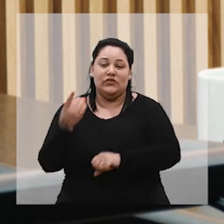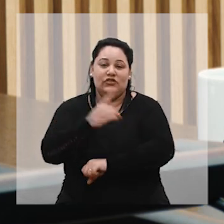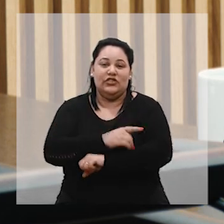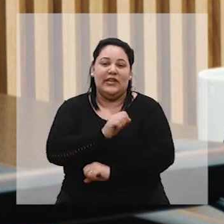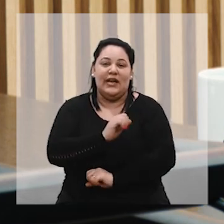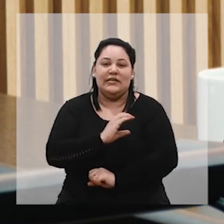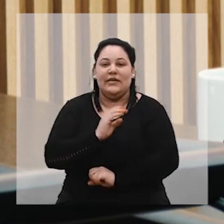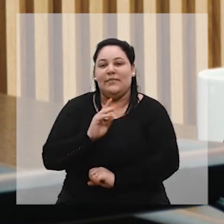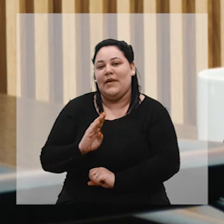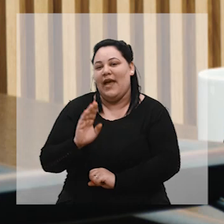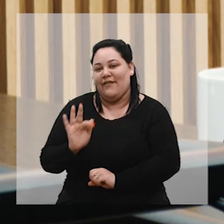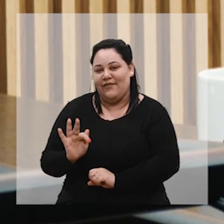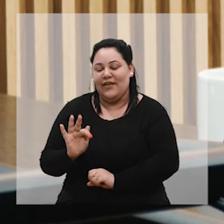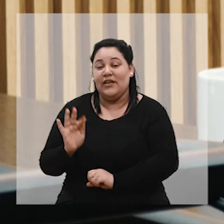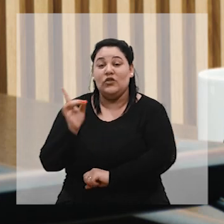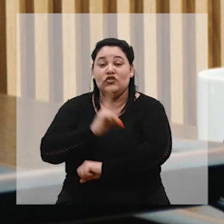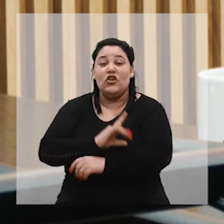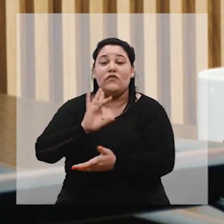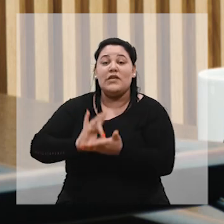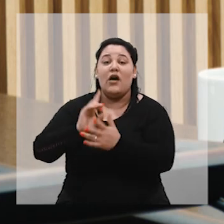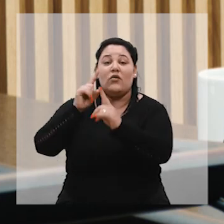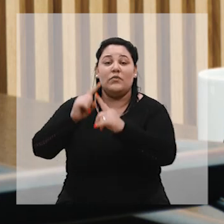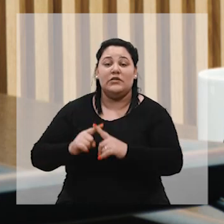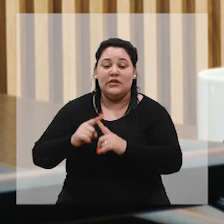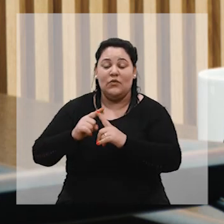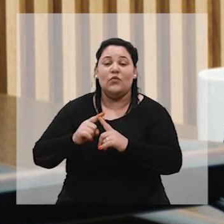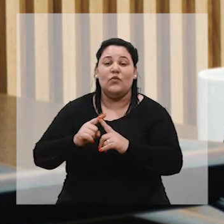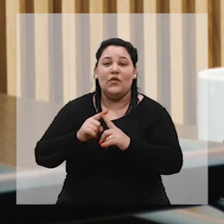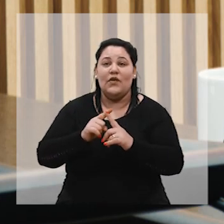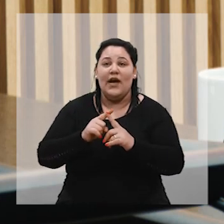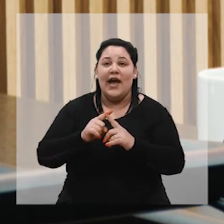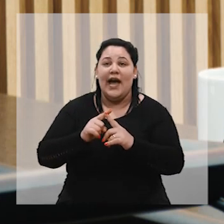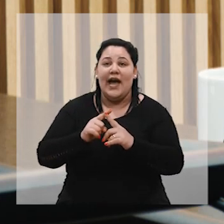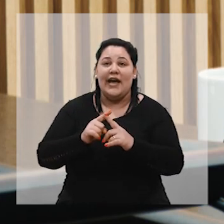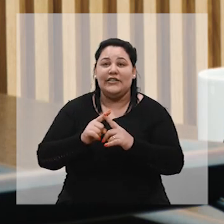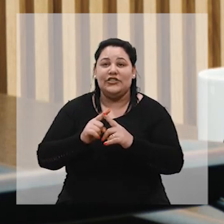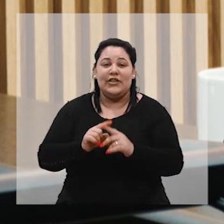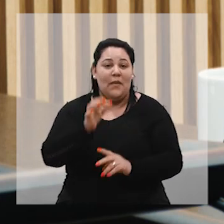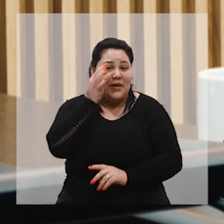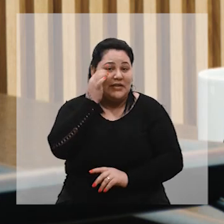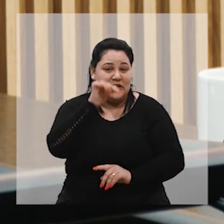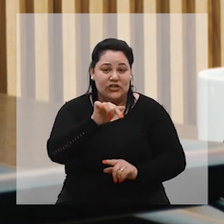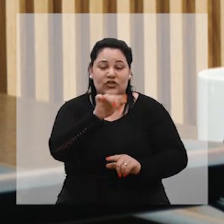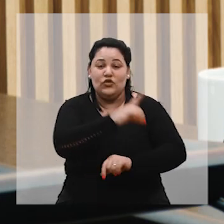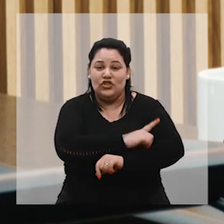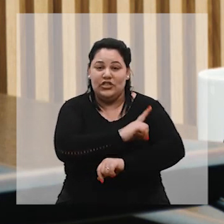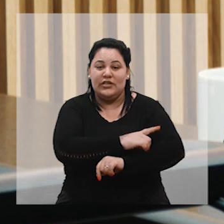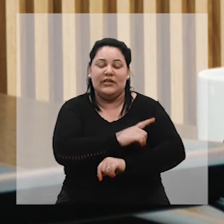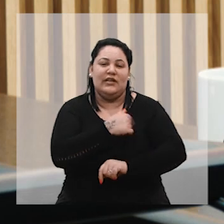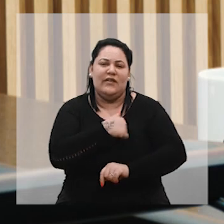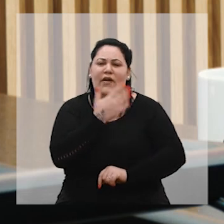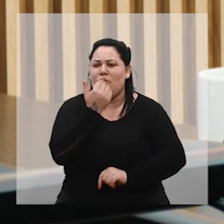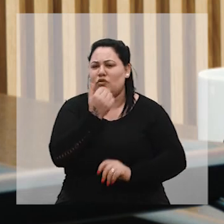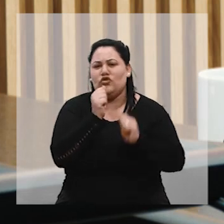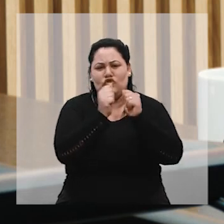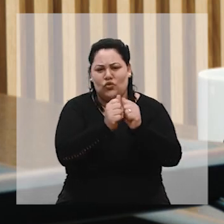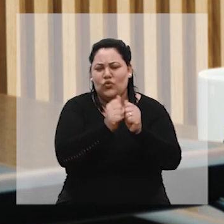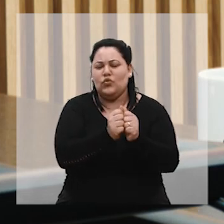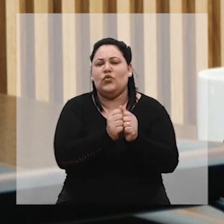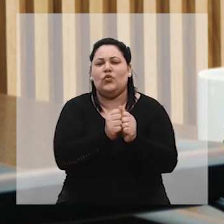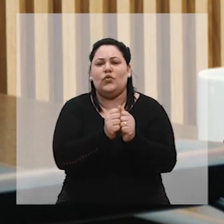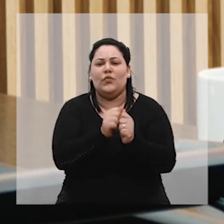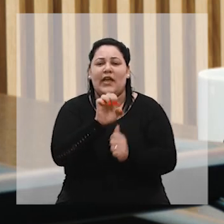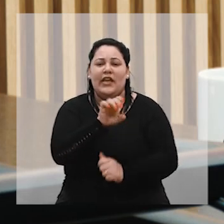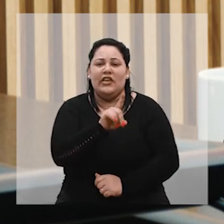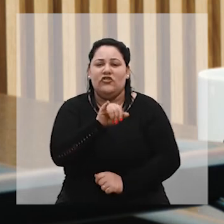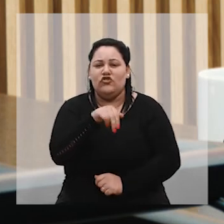mesmo. Cara, no dia da CBF, no dia da competição, a gente chegou lá e almoço com o presidente, o Edinaldo,